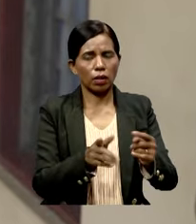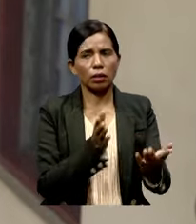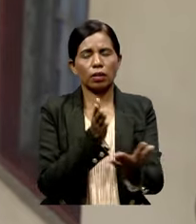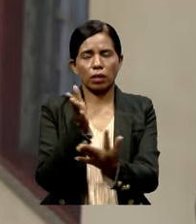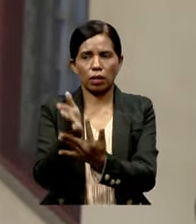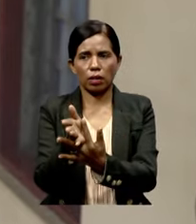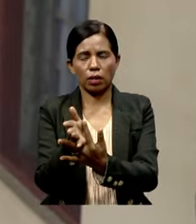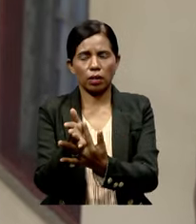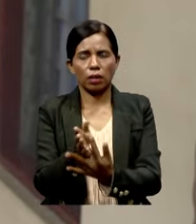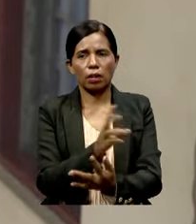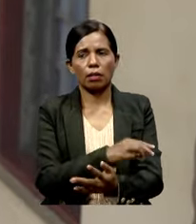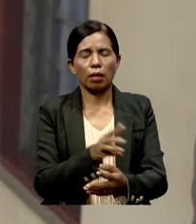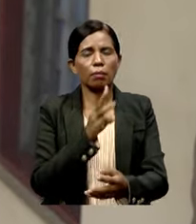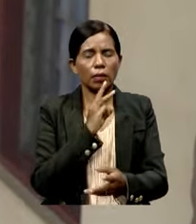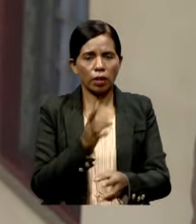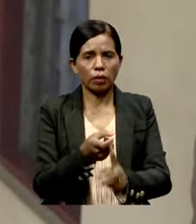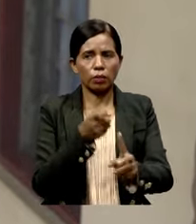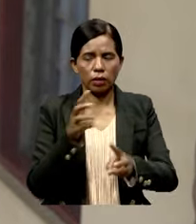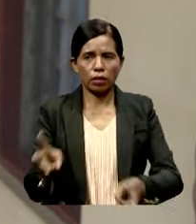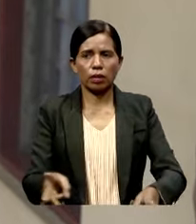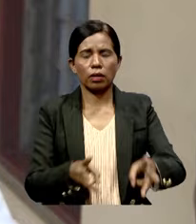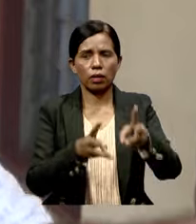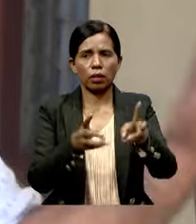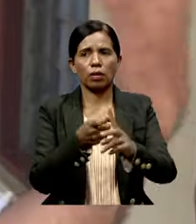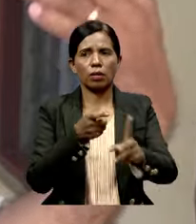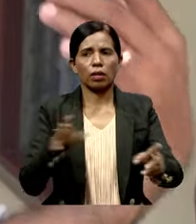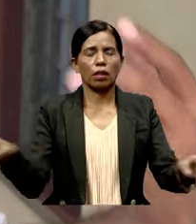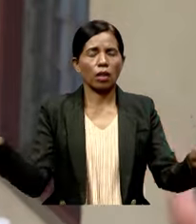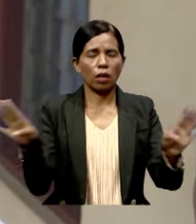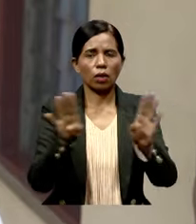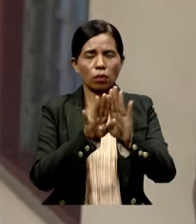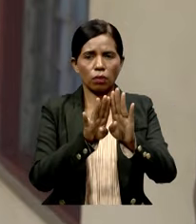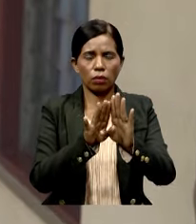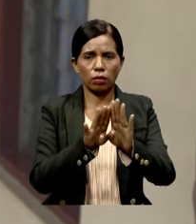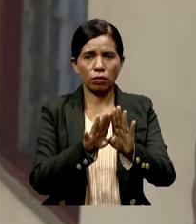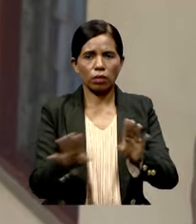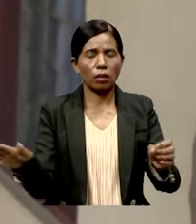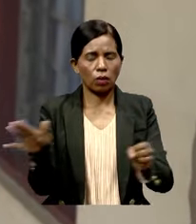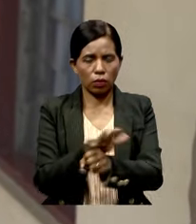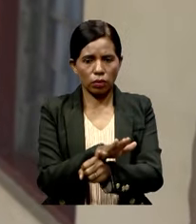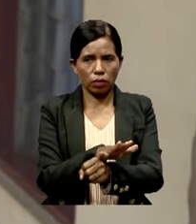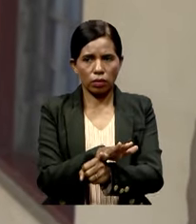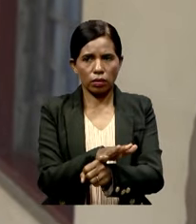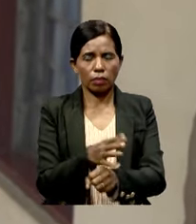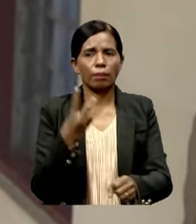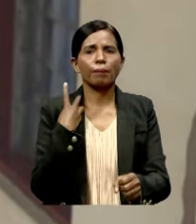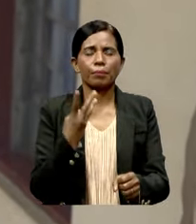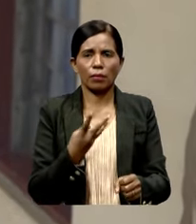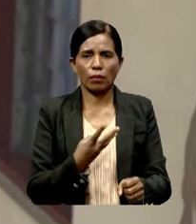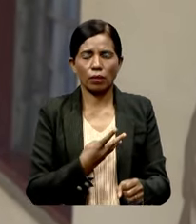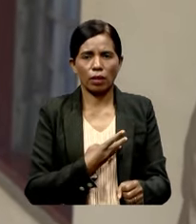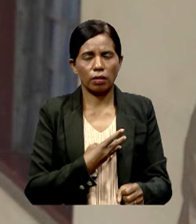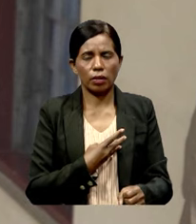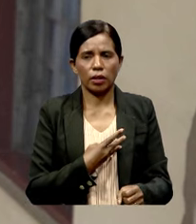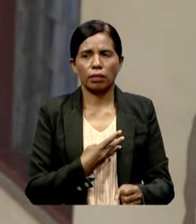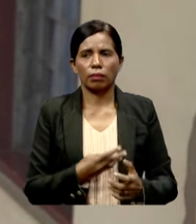tampo tamba bem o se estrada né o se interior né o ine na quando tamba filho falou mesmo tamba e nem bata agora item ia bem